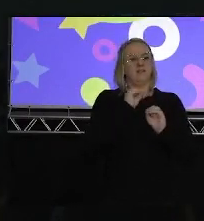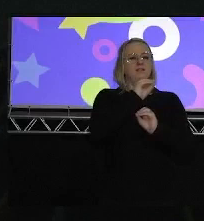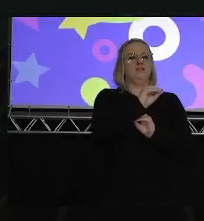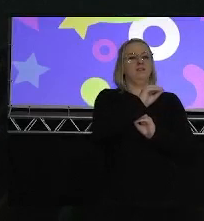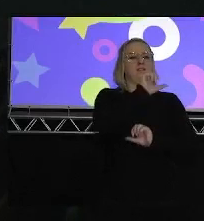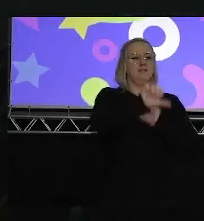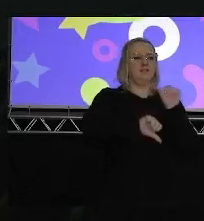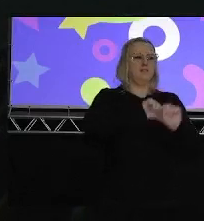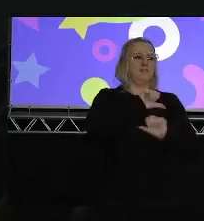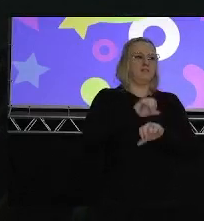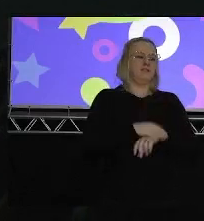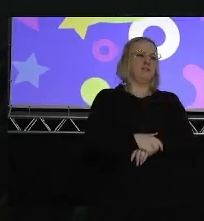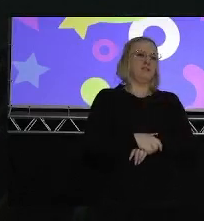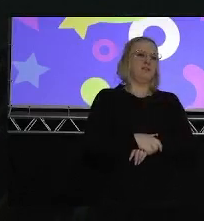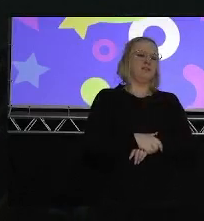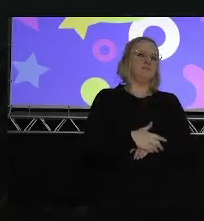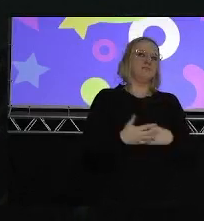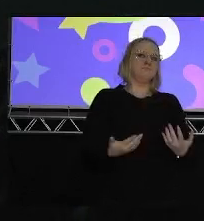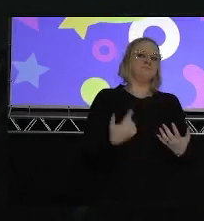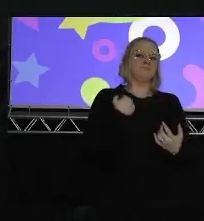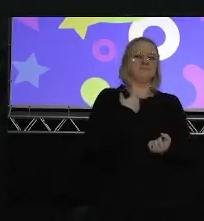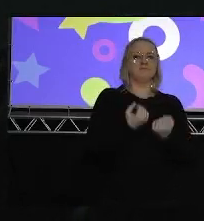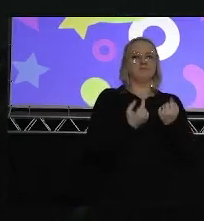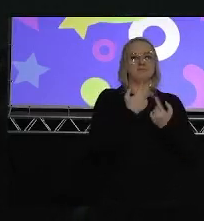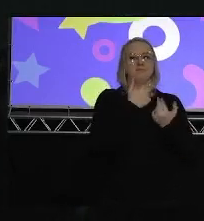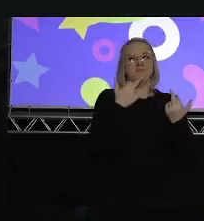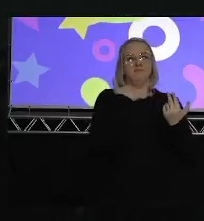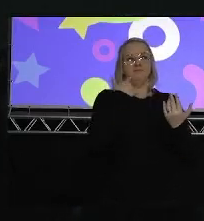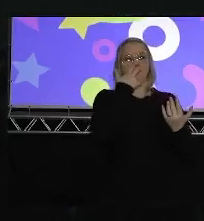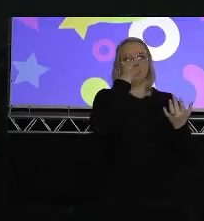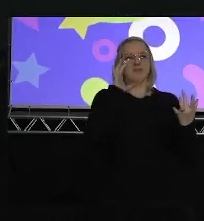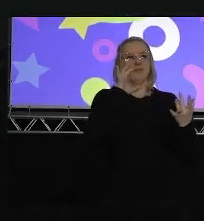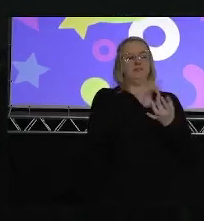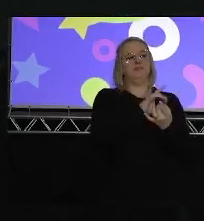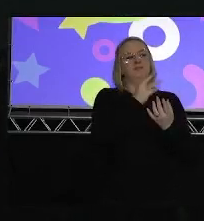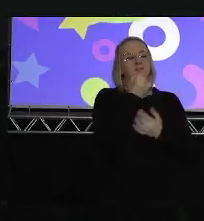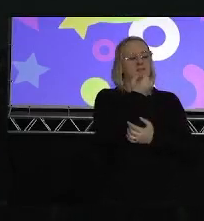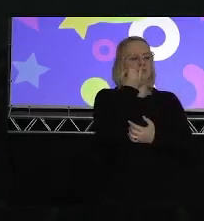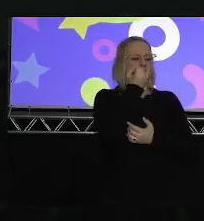ambiente? Aqui tem alguns fatores associados que foram muito